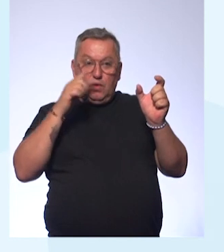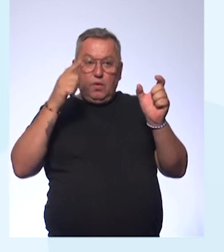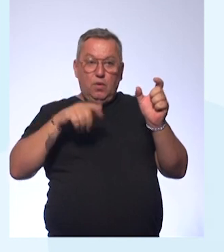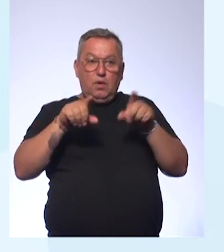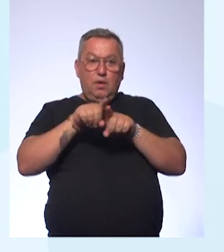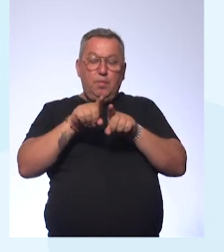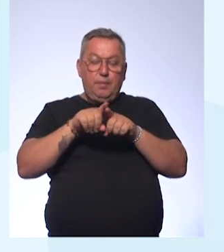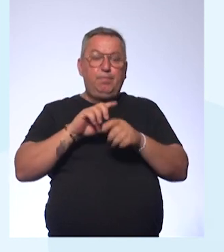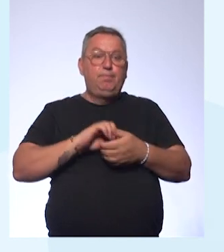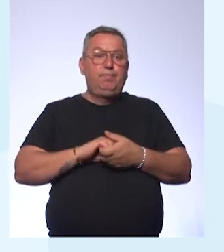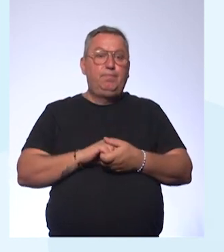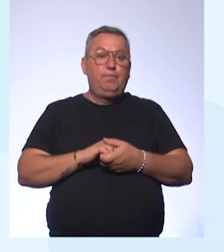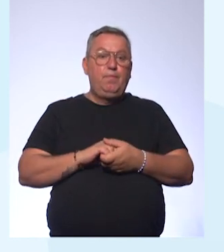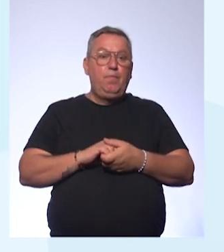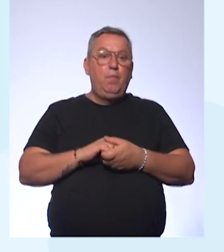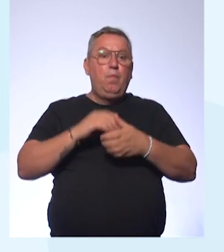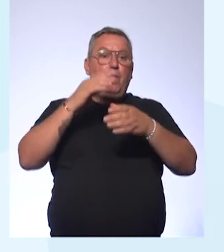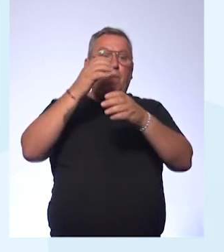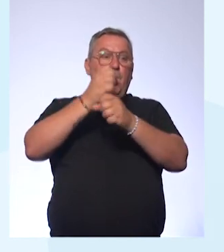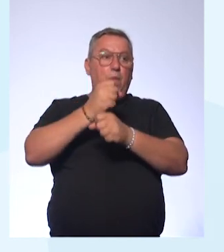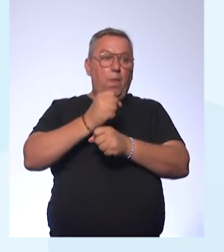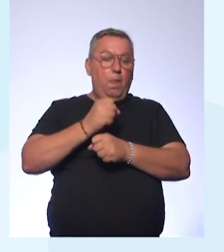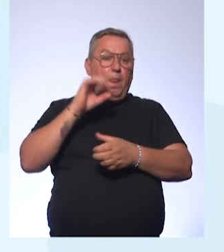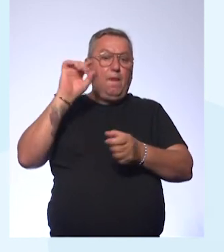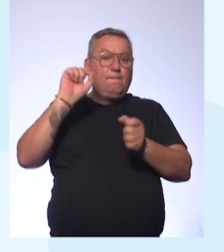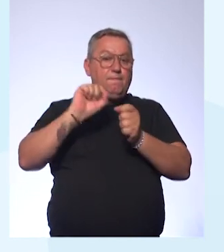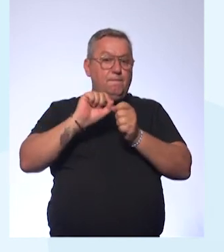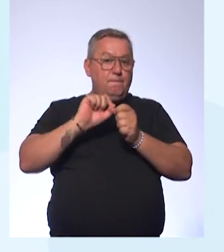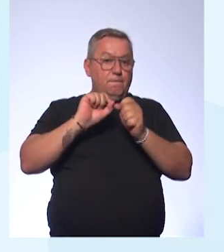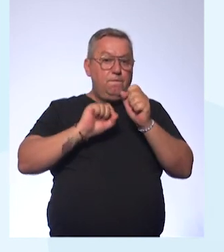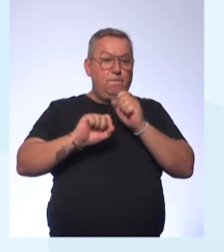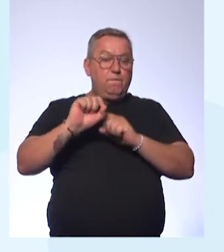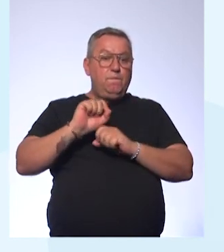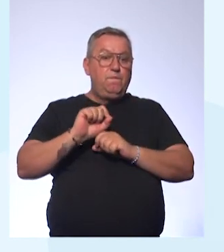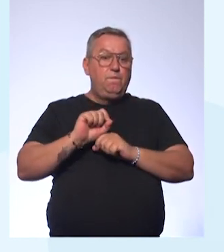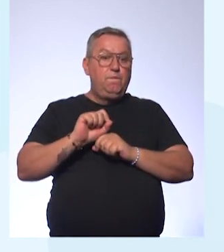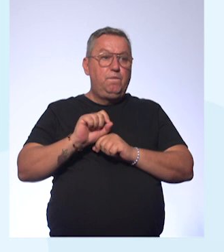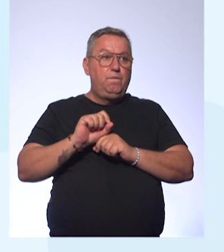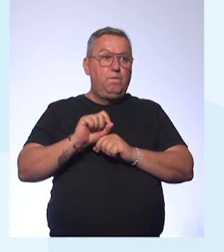dióxido de carbono. Os cálculos realizados, ok?